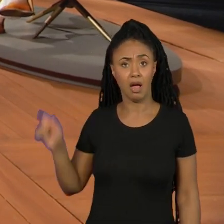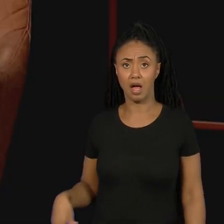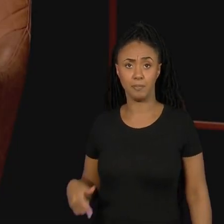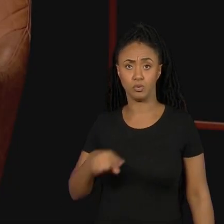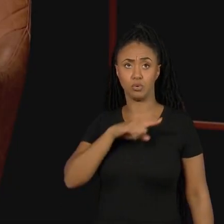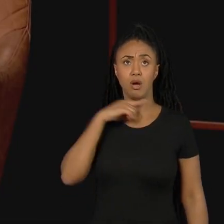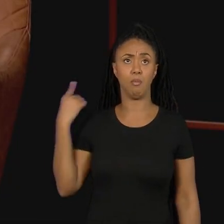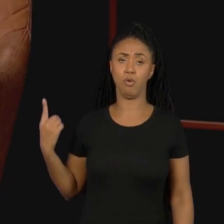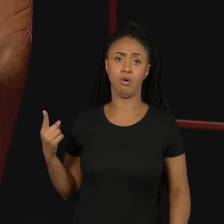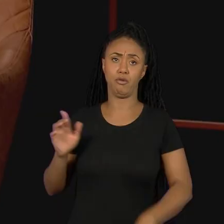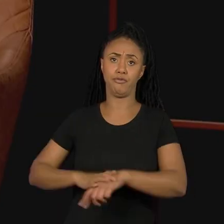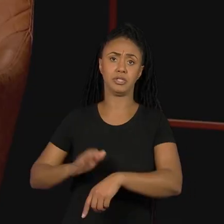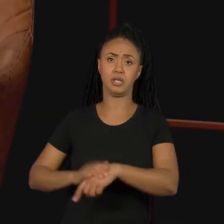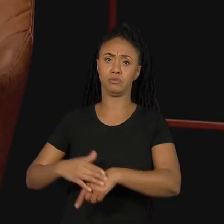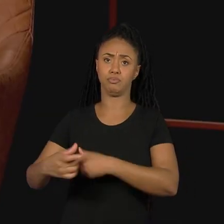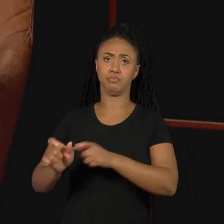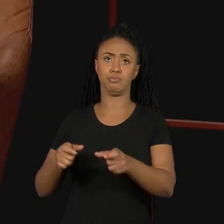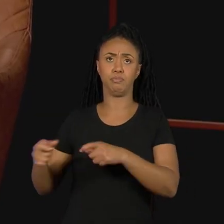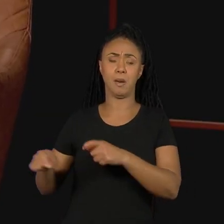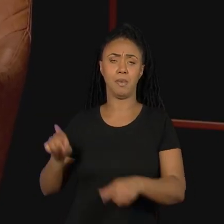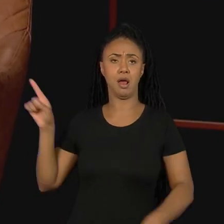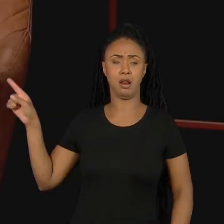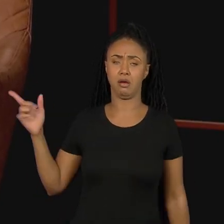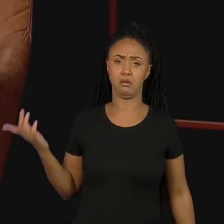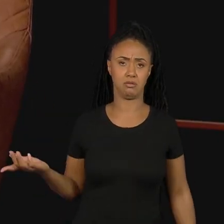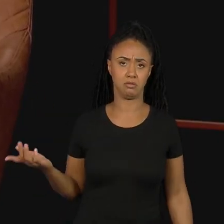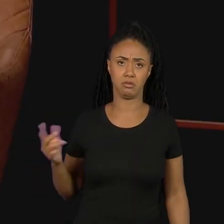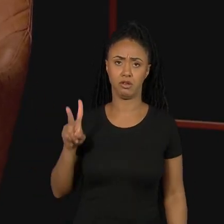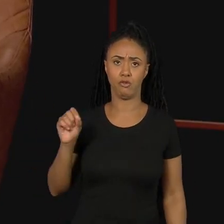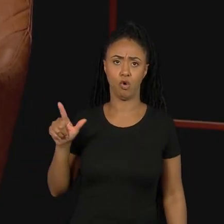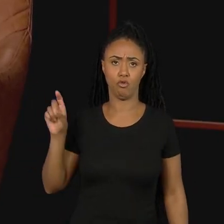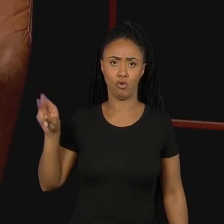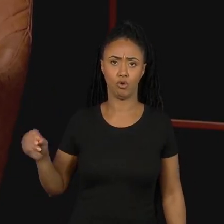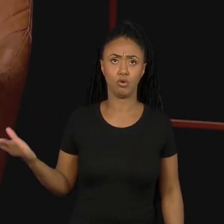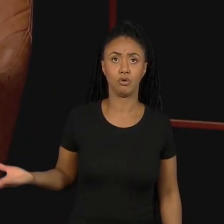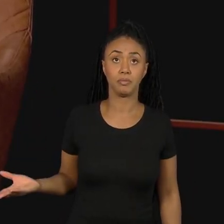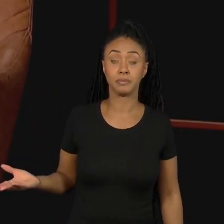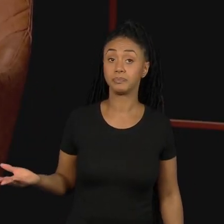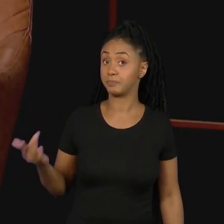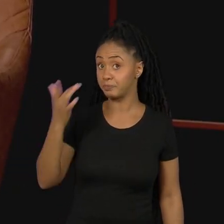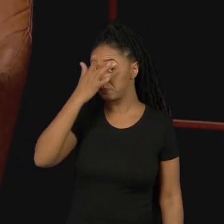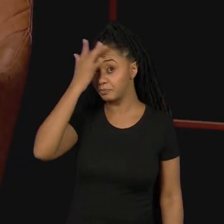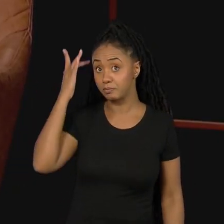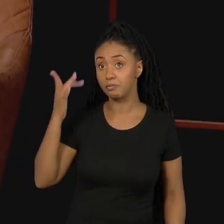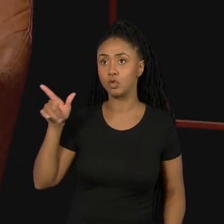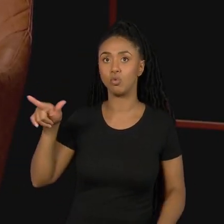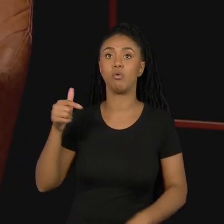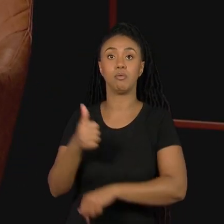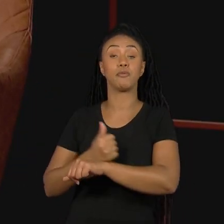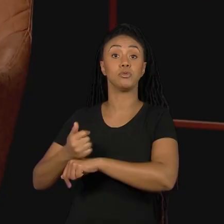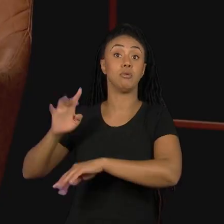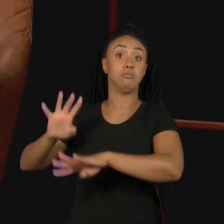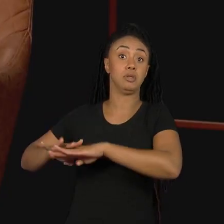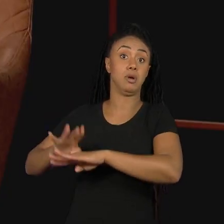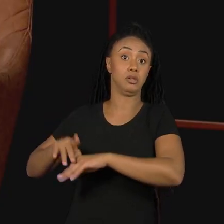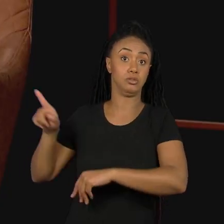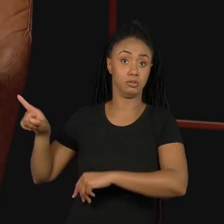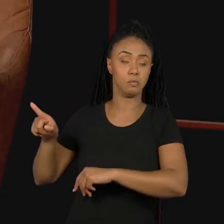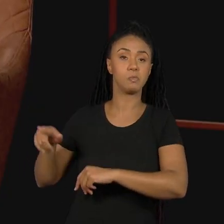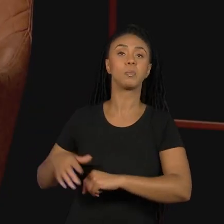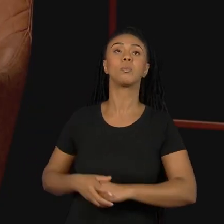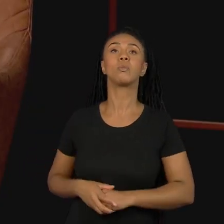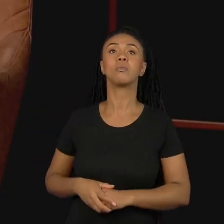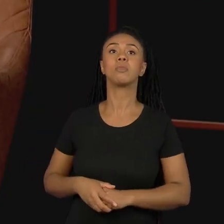do museu, Puzzle Museum, que tem em Dover. E o cara que organizava a reunião de matemática lá em Atlanta